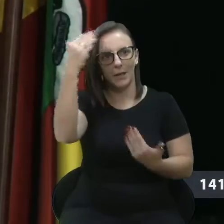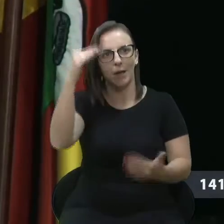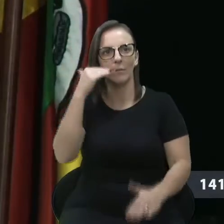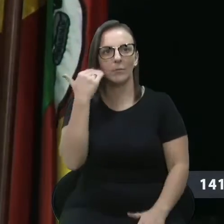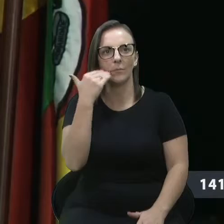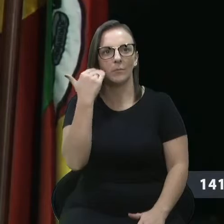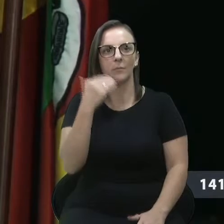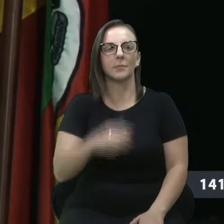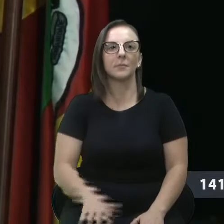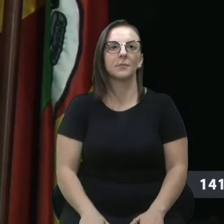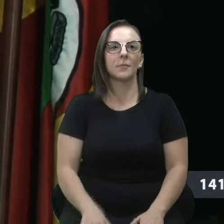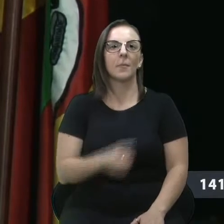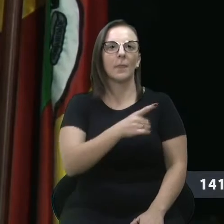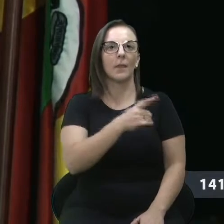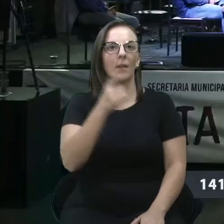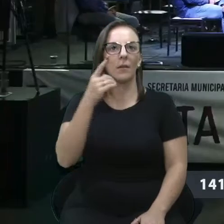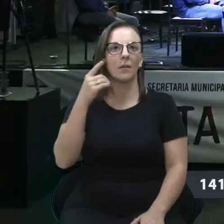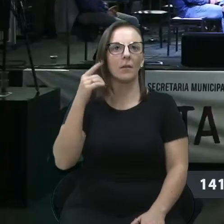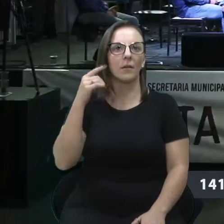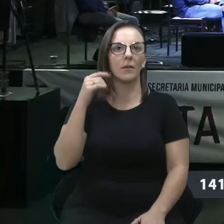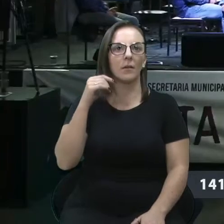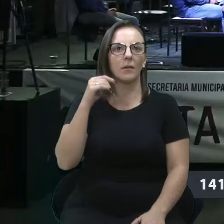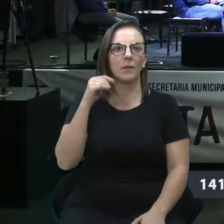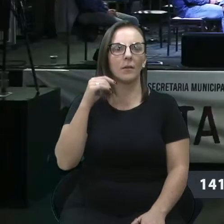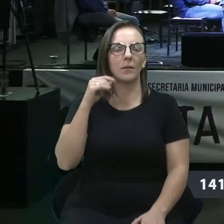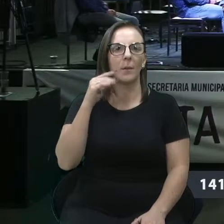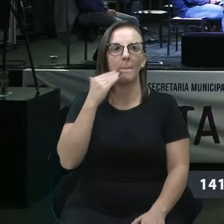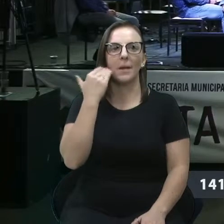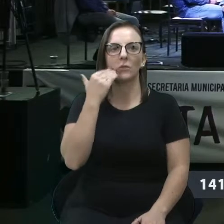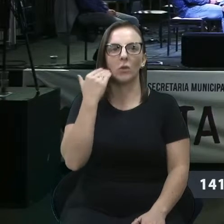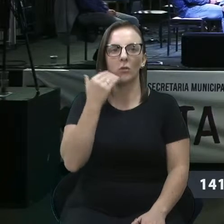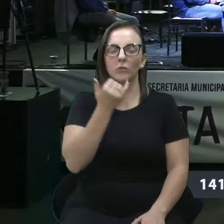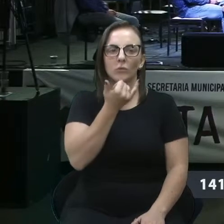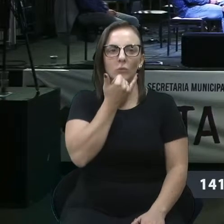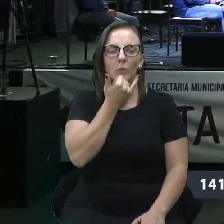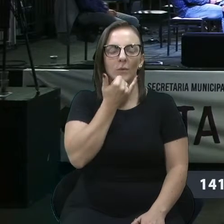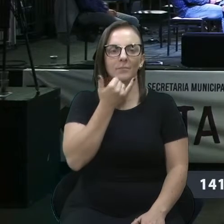vereador Bressan. Sua parte, vereadora Marissol. Obrigada, vereador Marcon. É só para